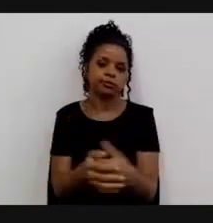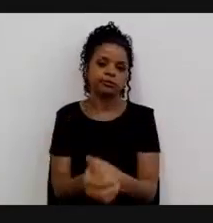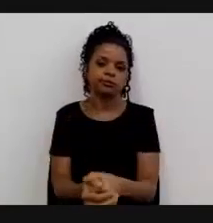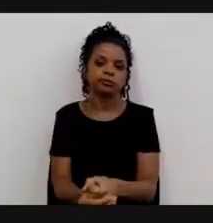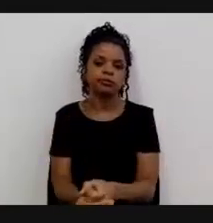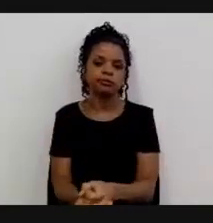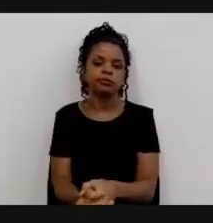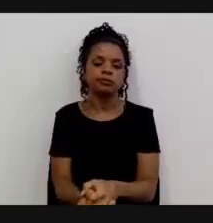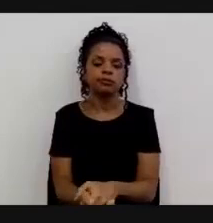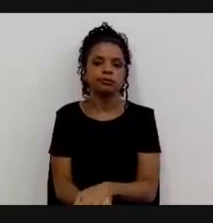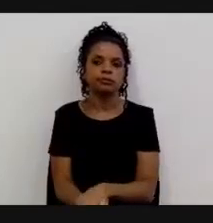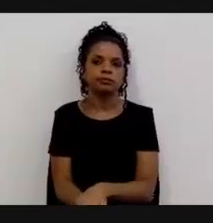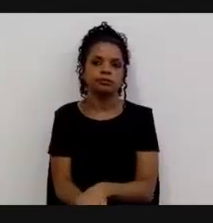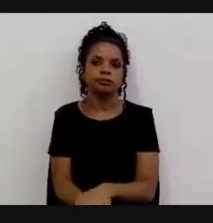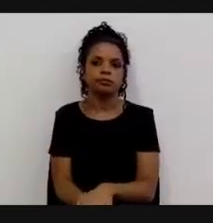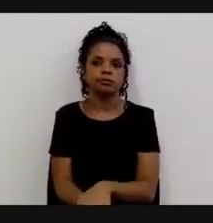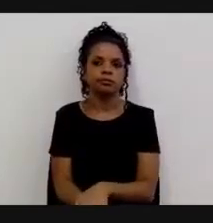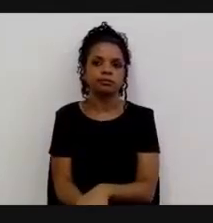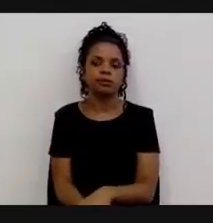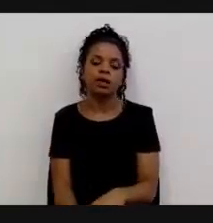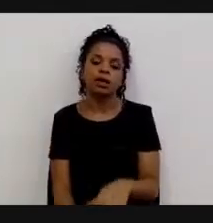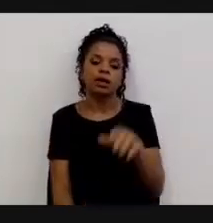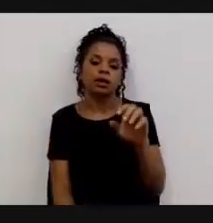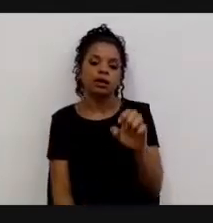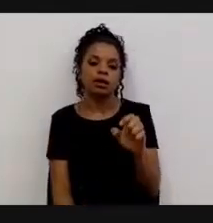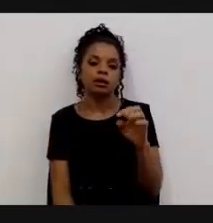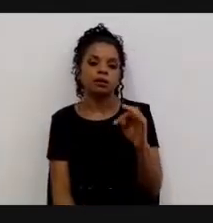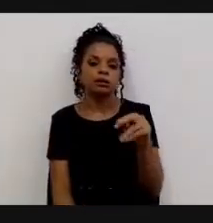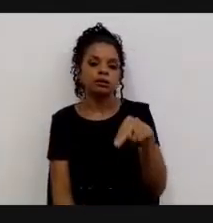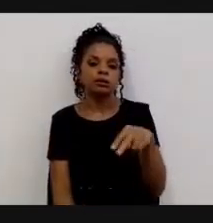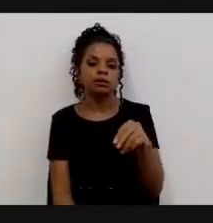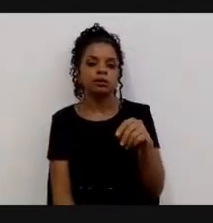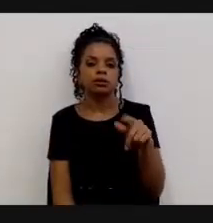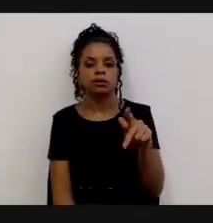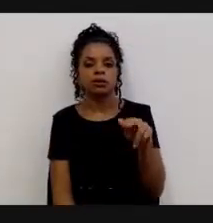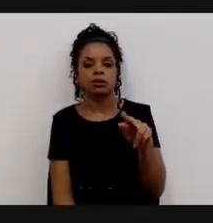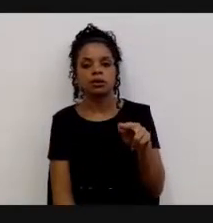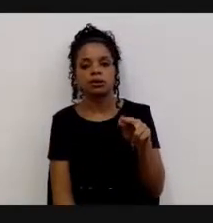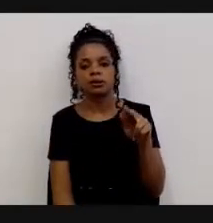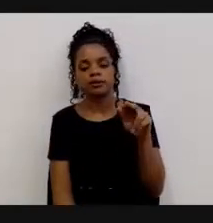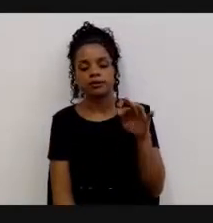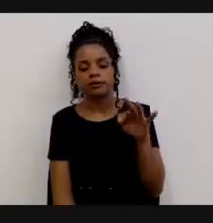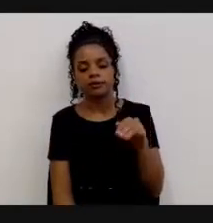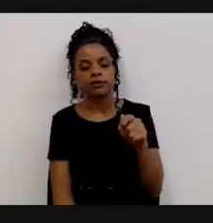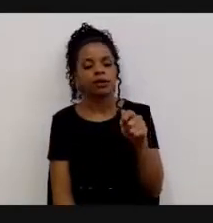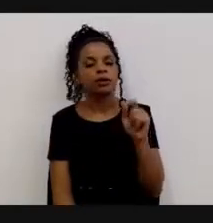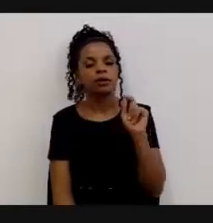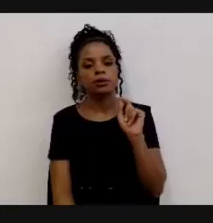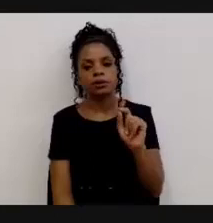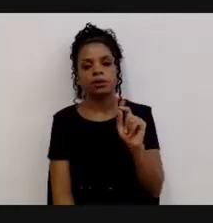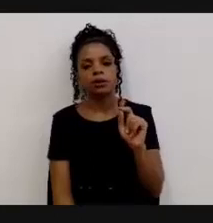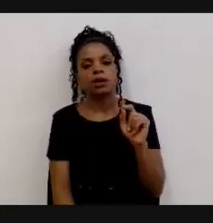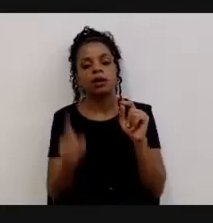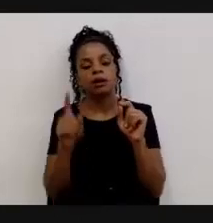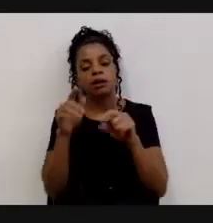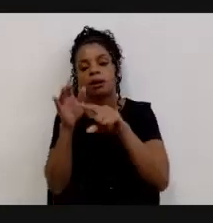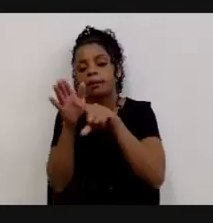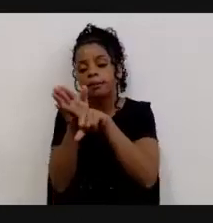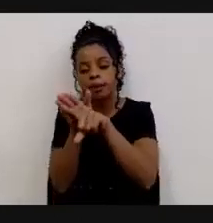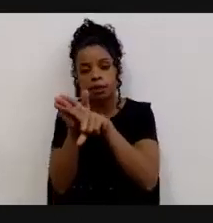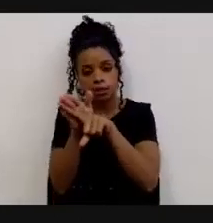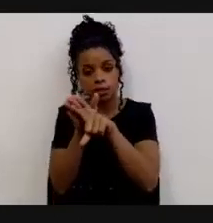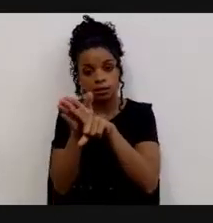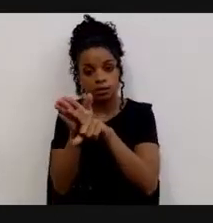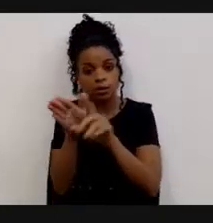A etnografia, então, o que é isso? É uma abordagem, né, qualitativa de pesquisa, onde o pesquisador